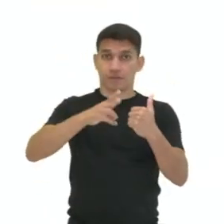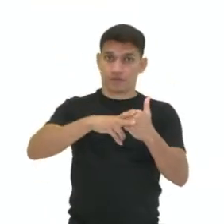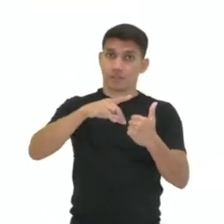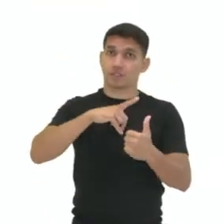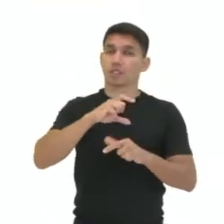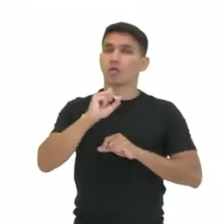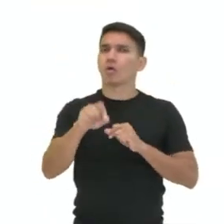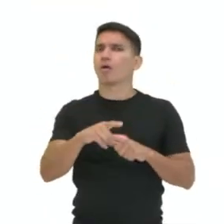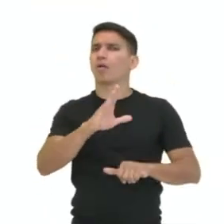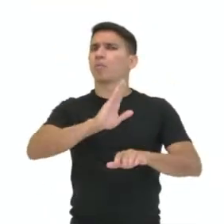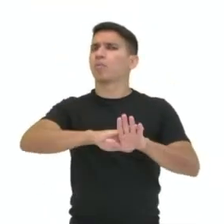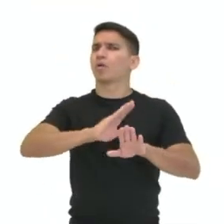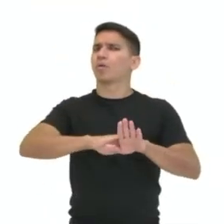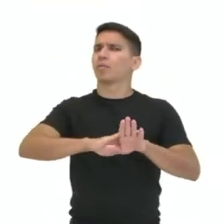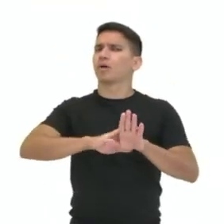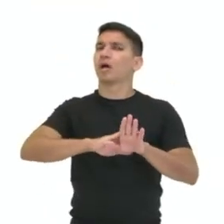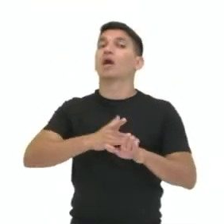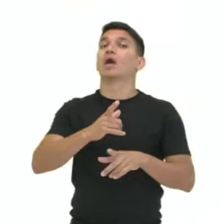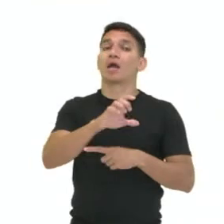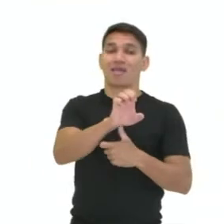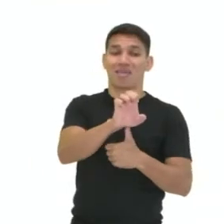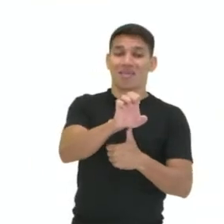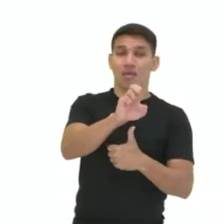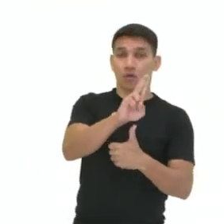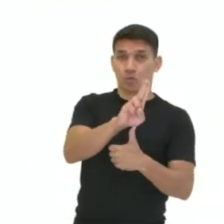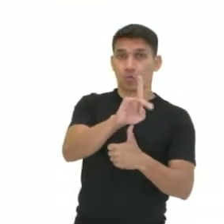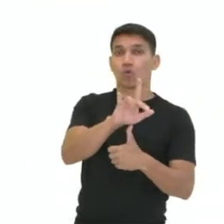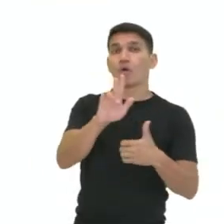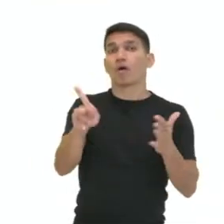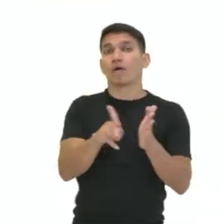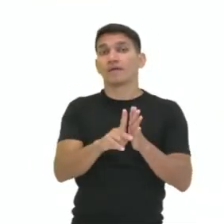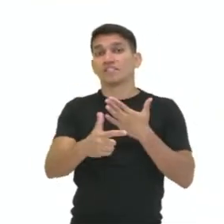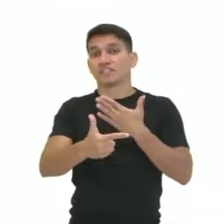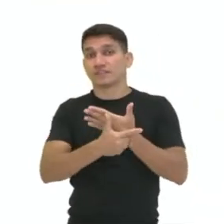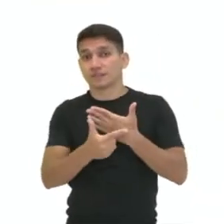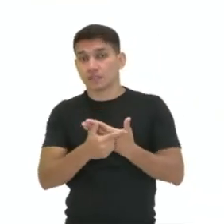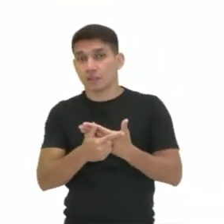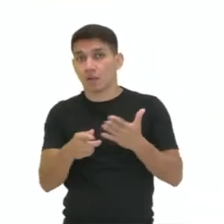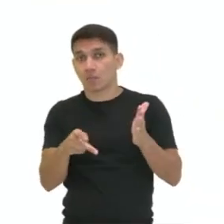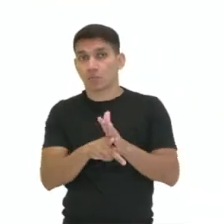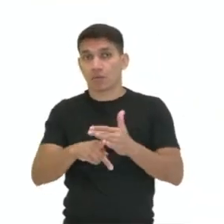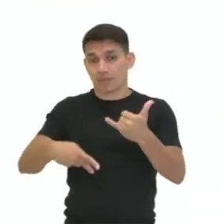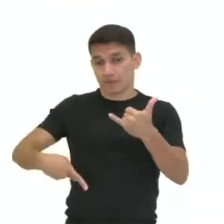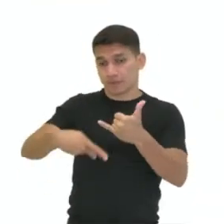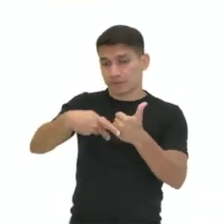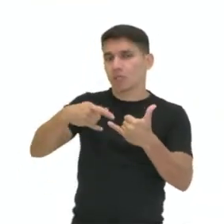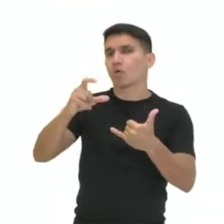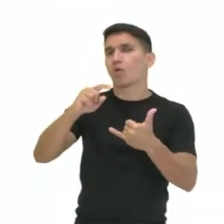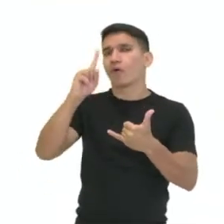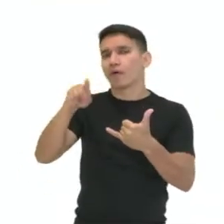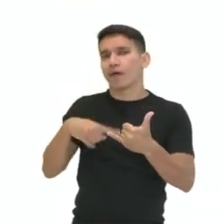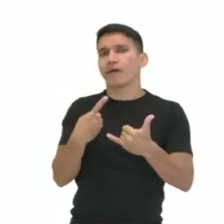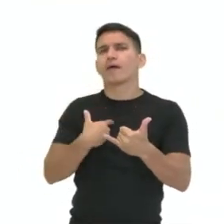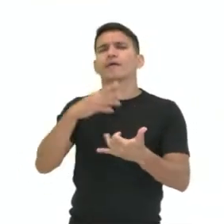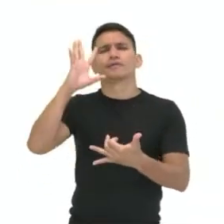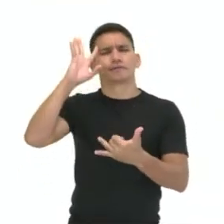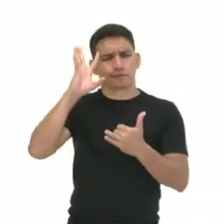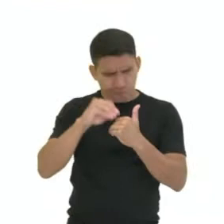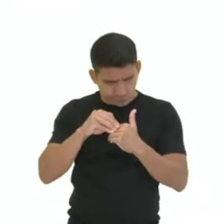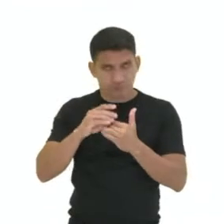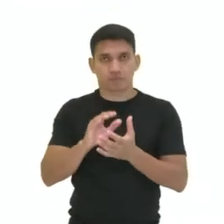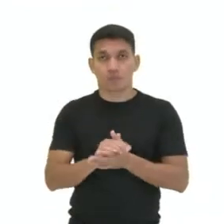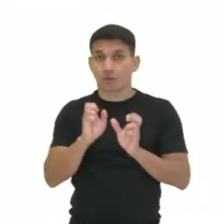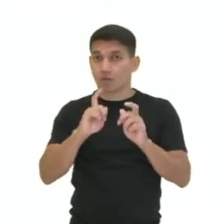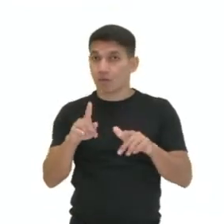há o sujeito oculto, eu, e a forma verbal que funciona como predicado, reconheço. Esta oração